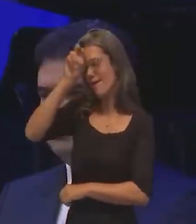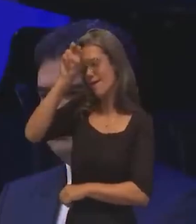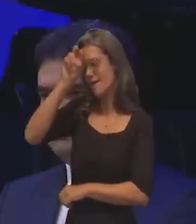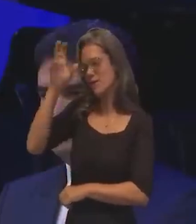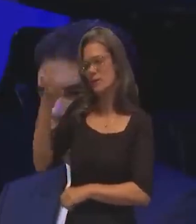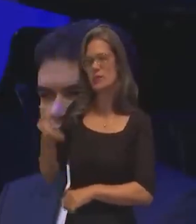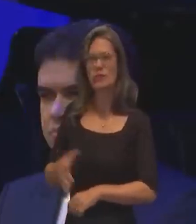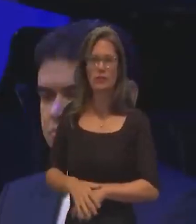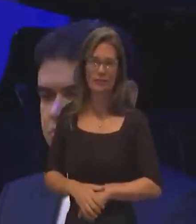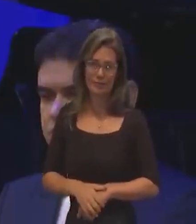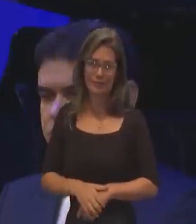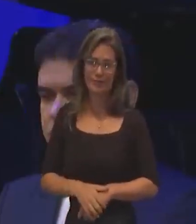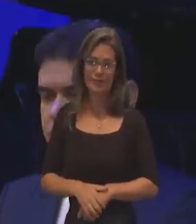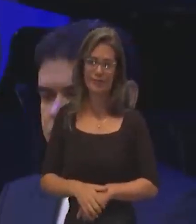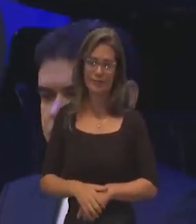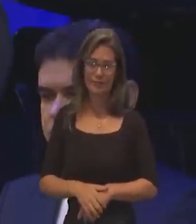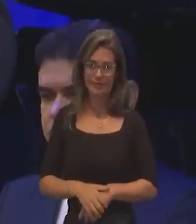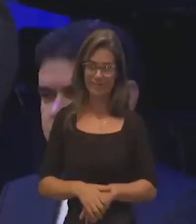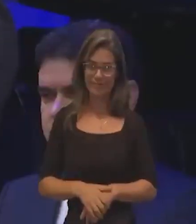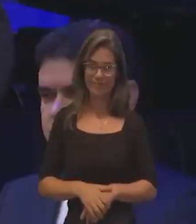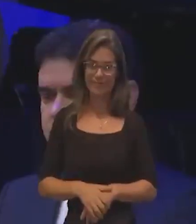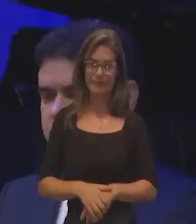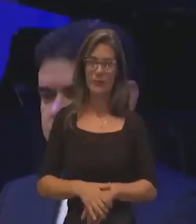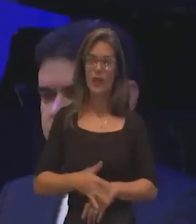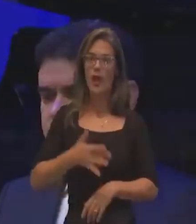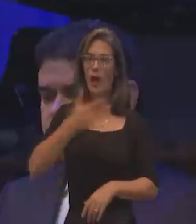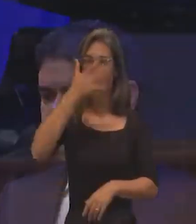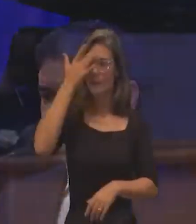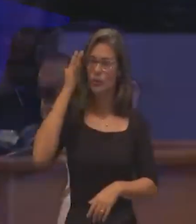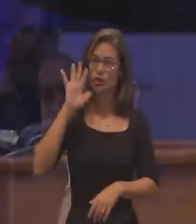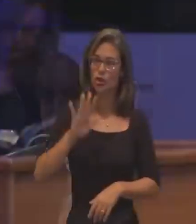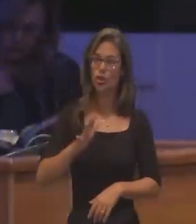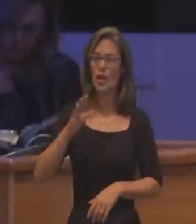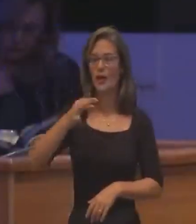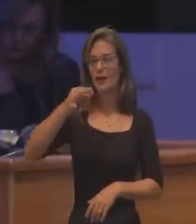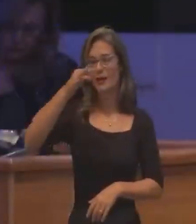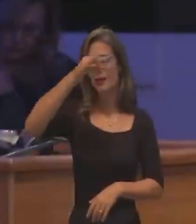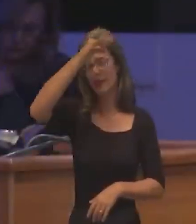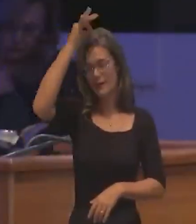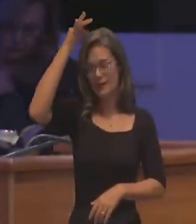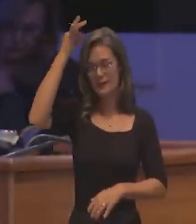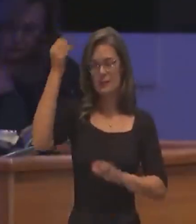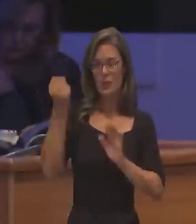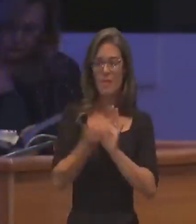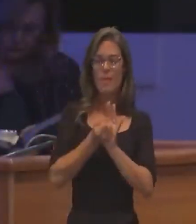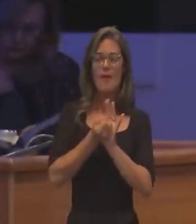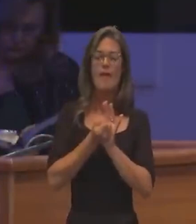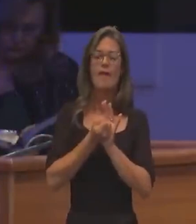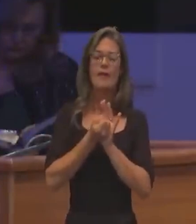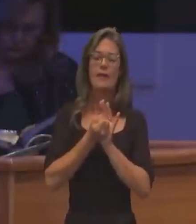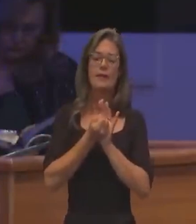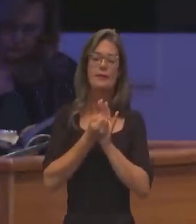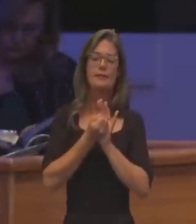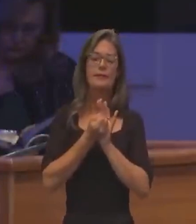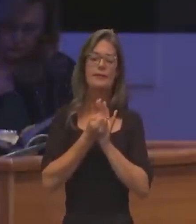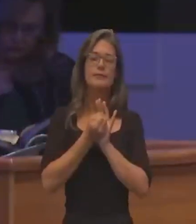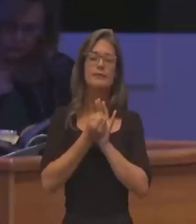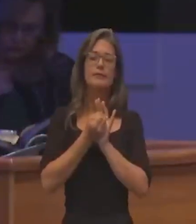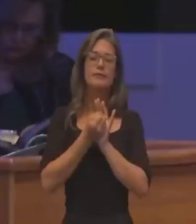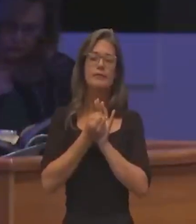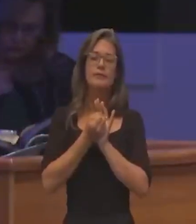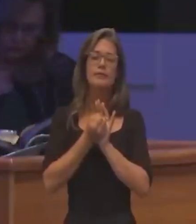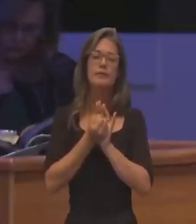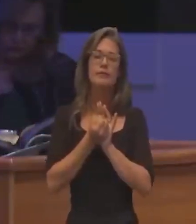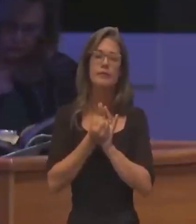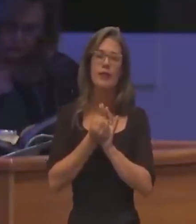Aquele que está unido por Cristo e foi selado pelo Espírito, como o apóstolo Paulo diz no capítulo 5, o penhor,